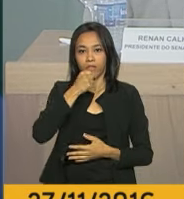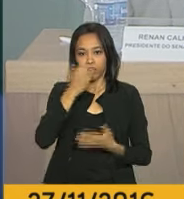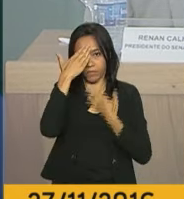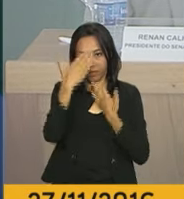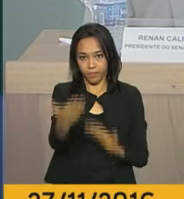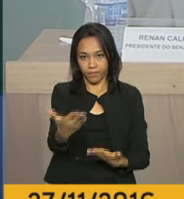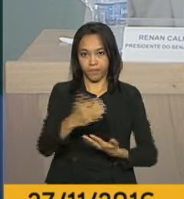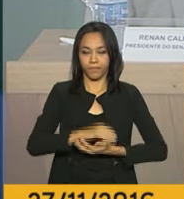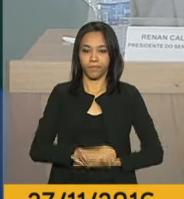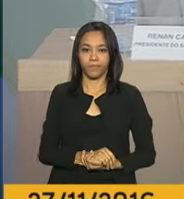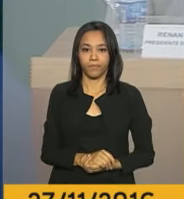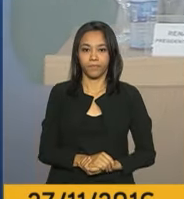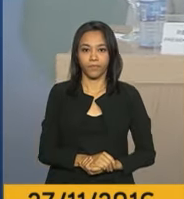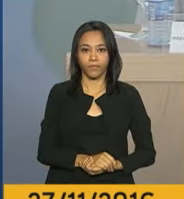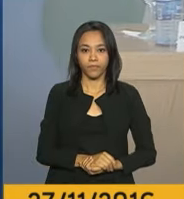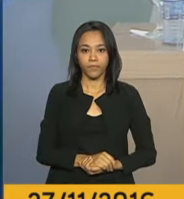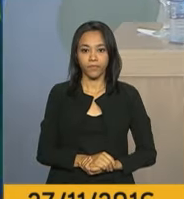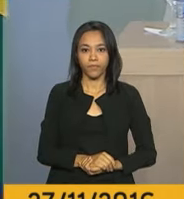presença.